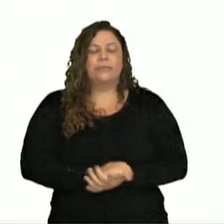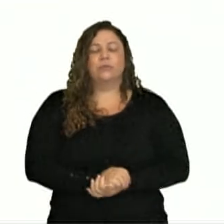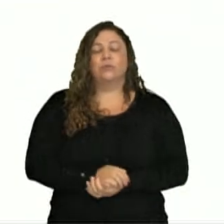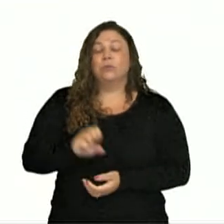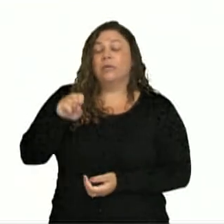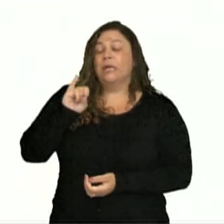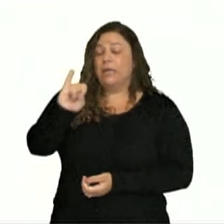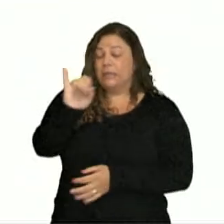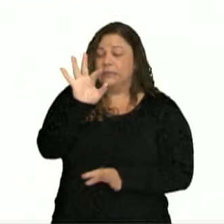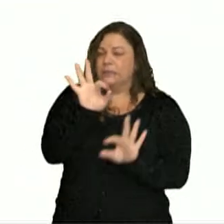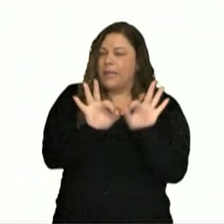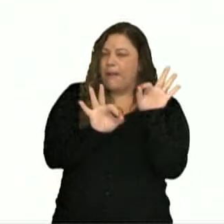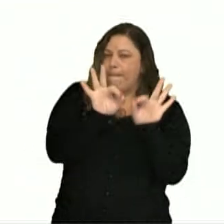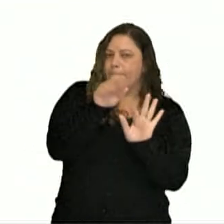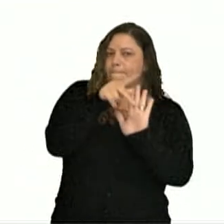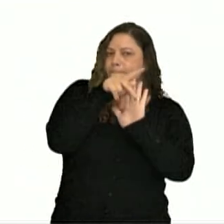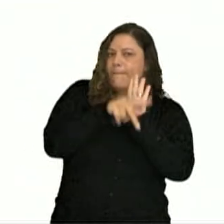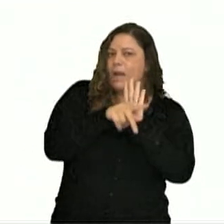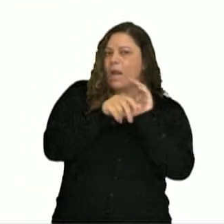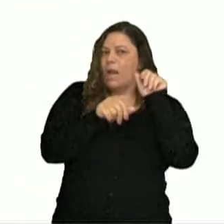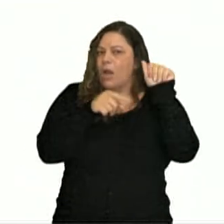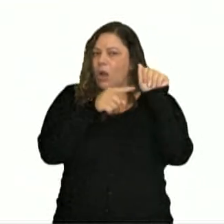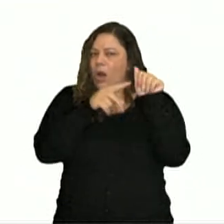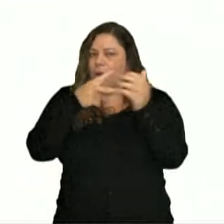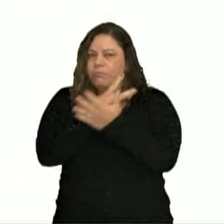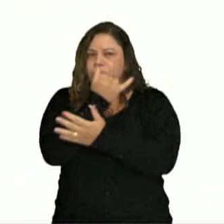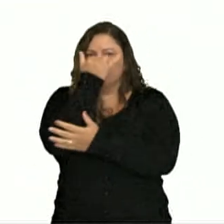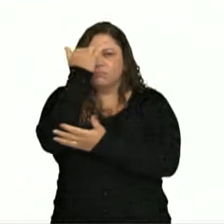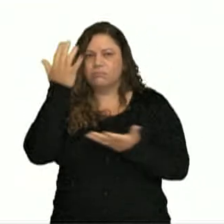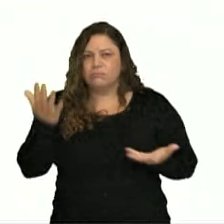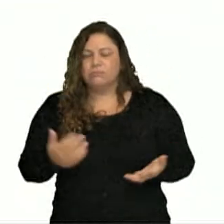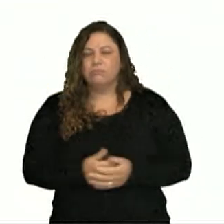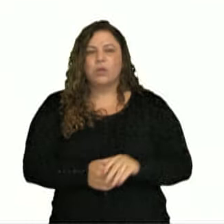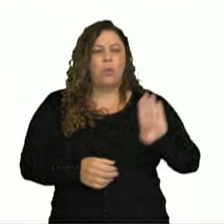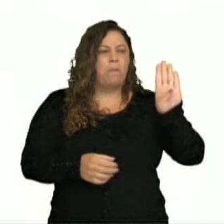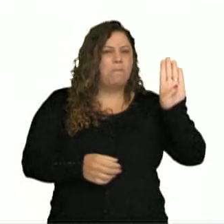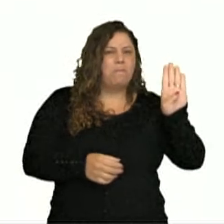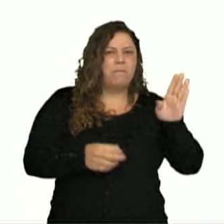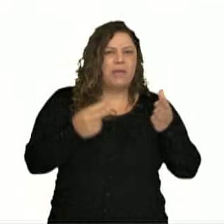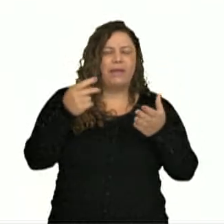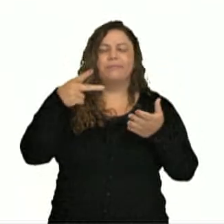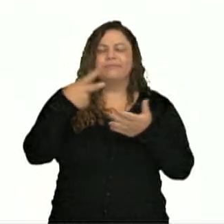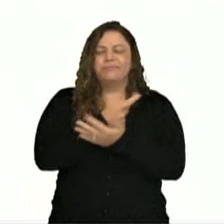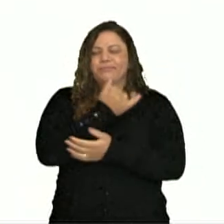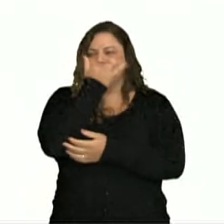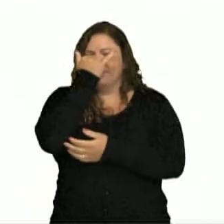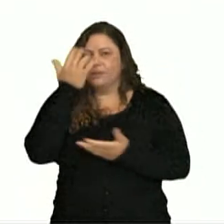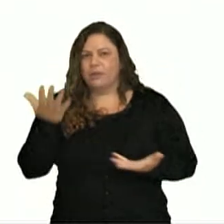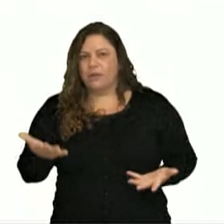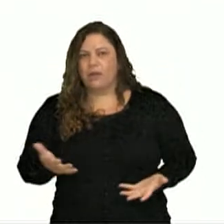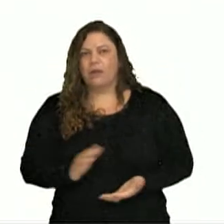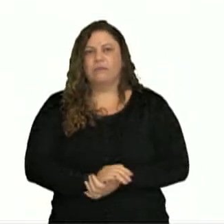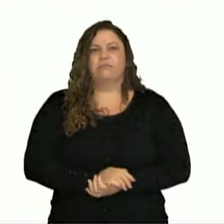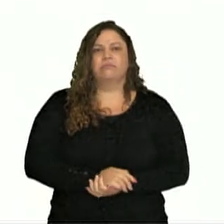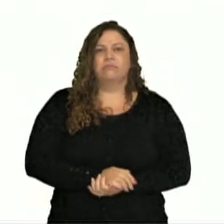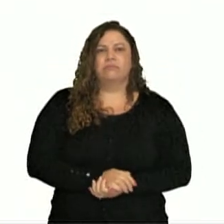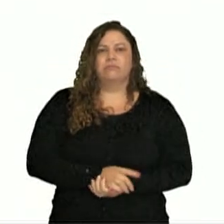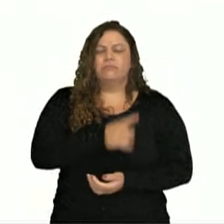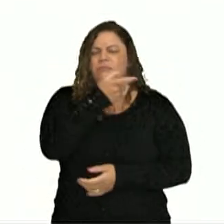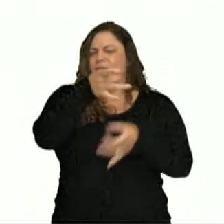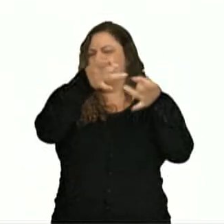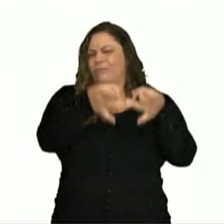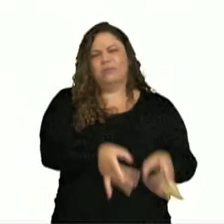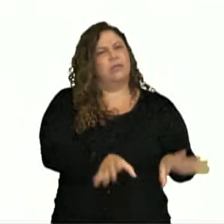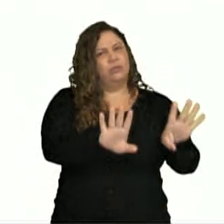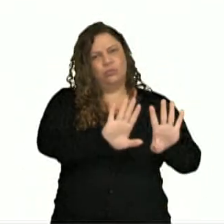funcionou e el plan B tampouco, no te rindas hasta la Z. E agora temos aí